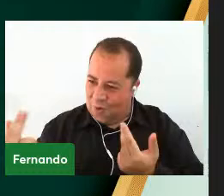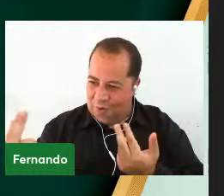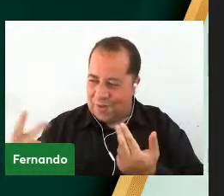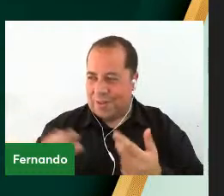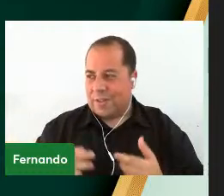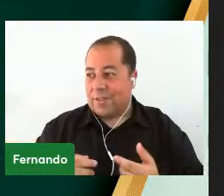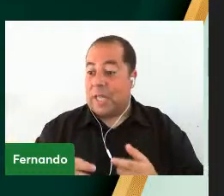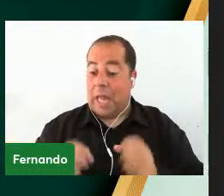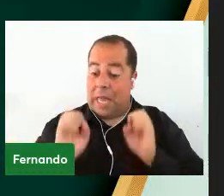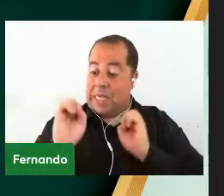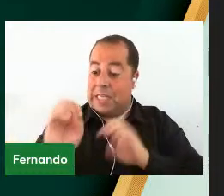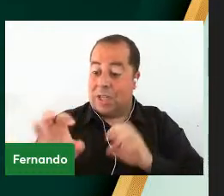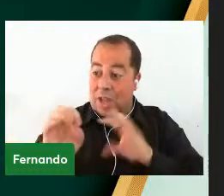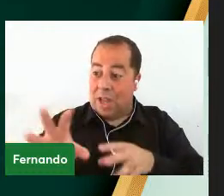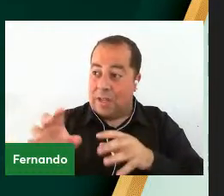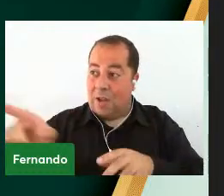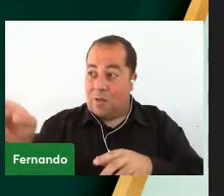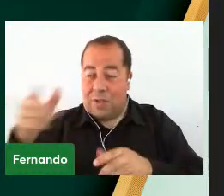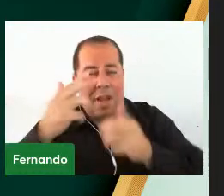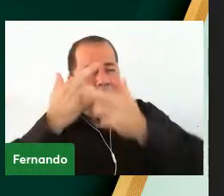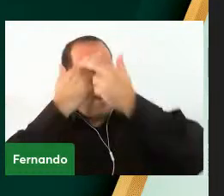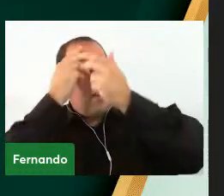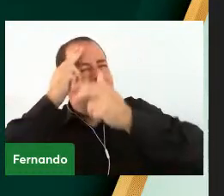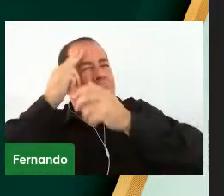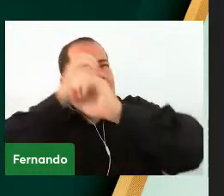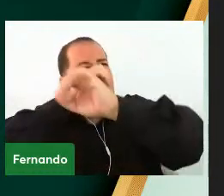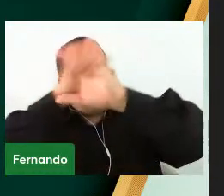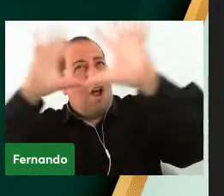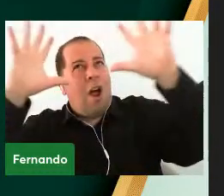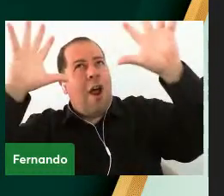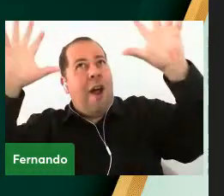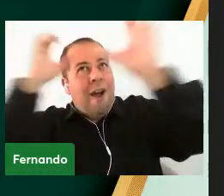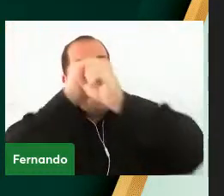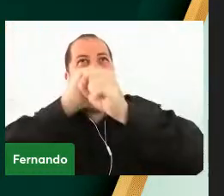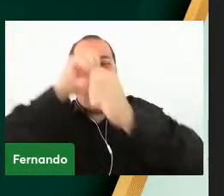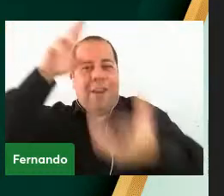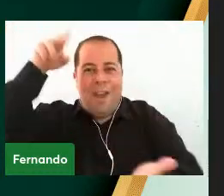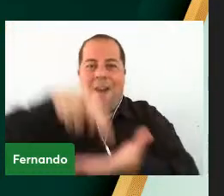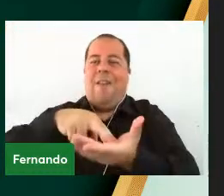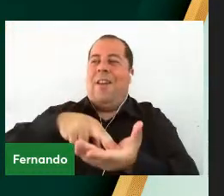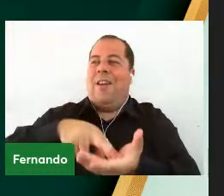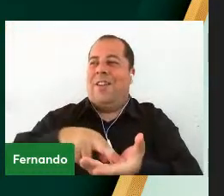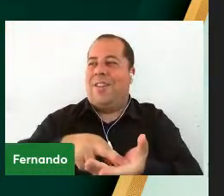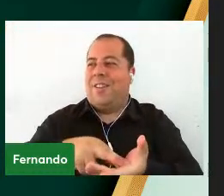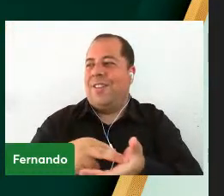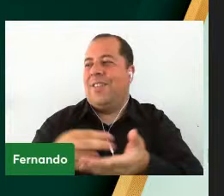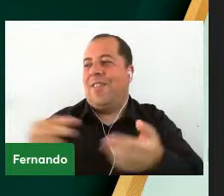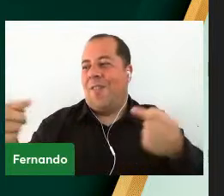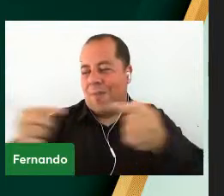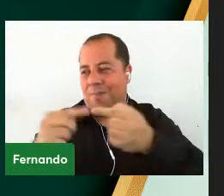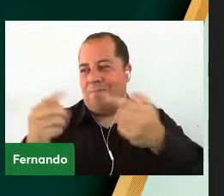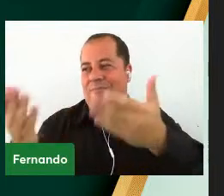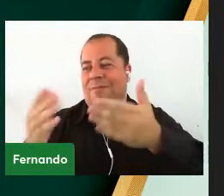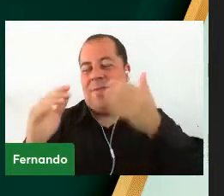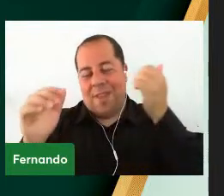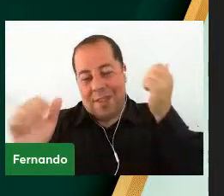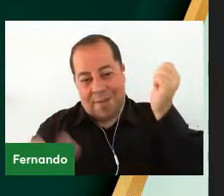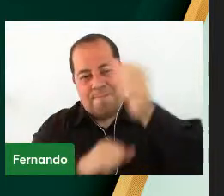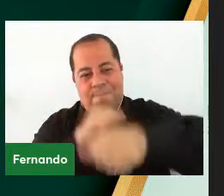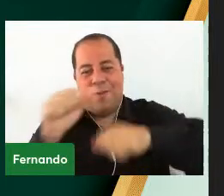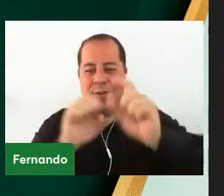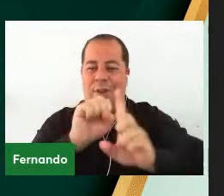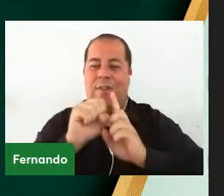em realidade, transformando cada um de vocês e, sem dúvida nenhuma, a possibilidade de transformação dessa